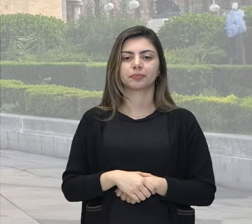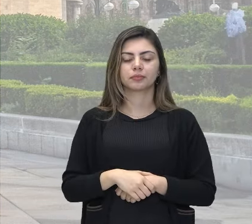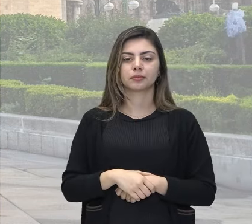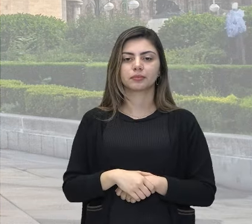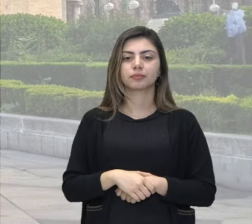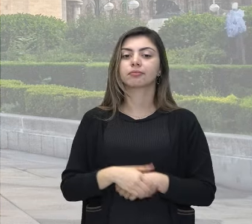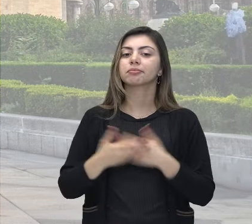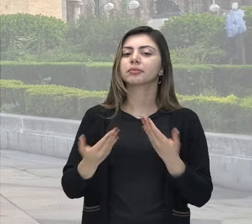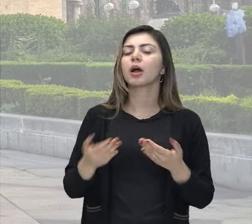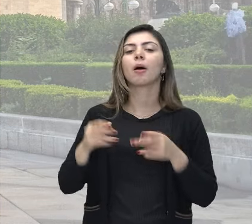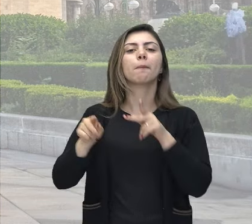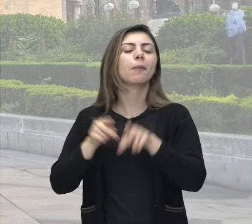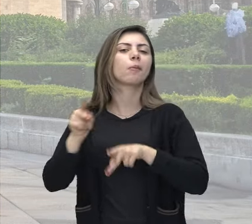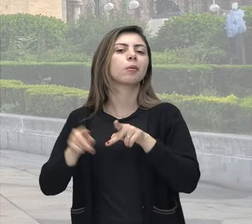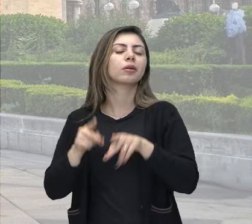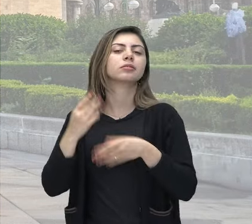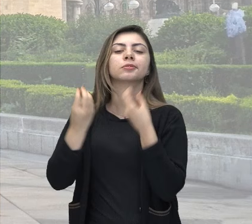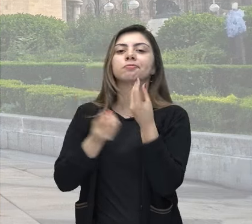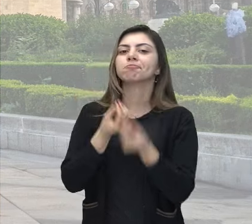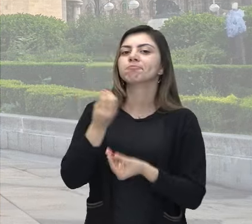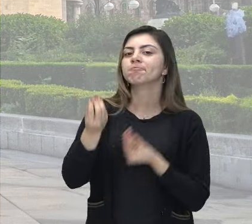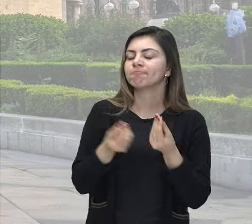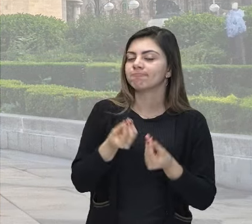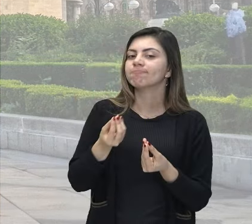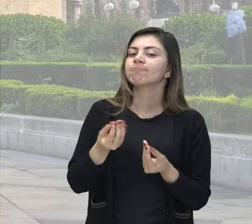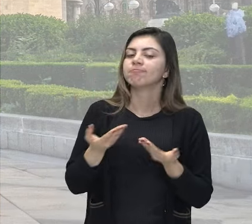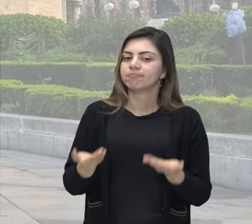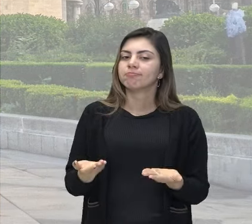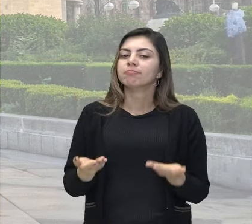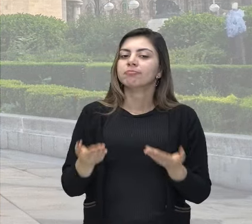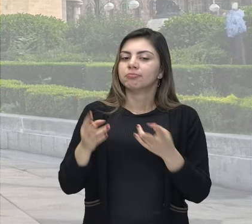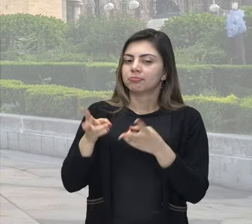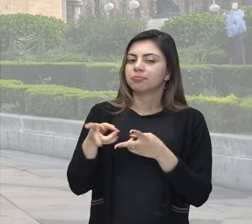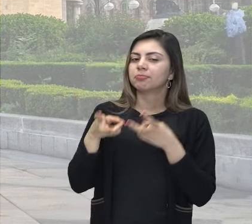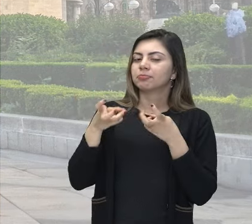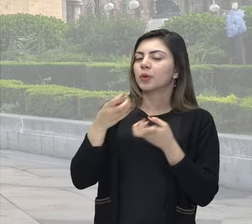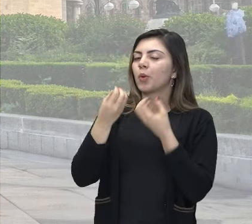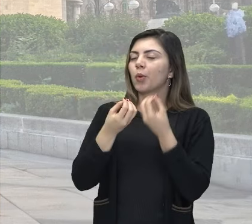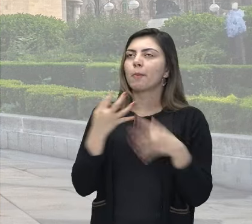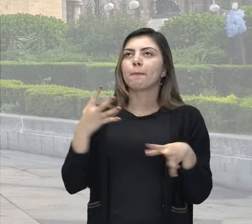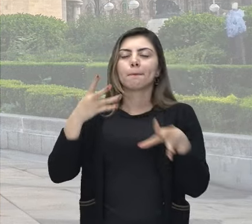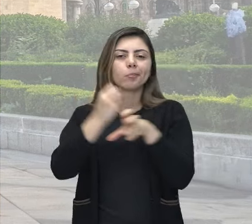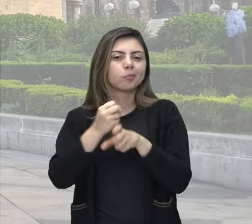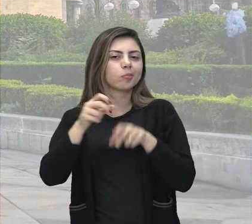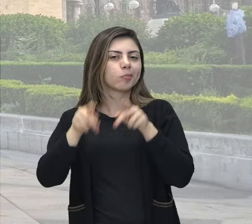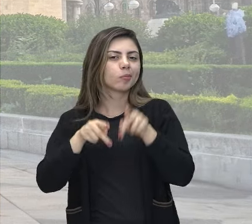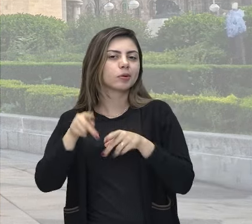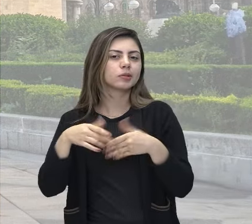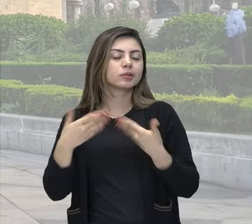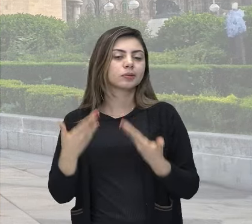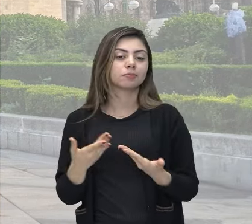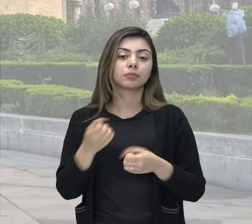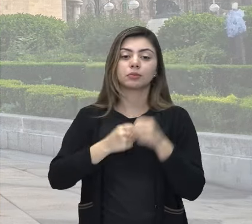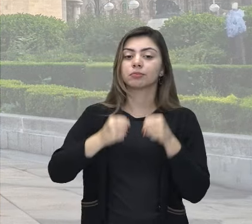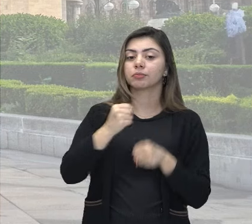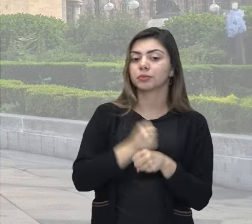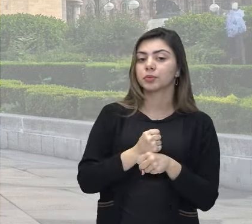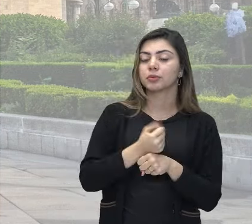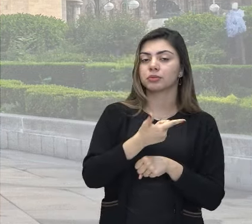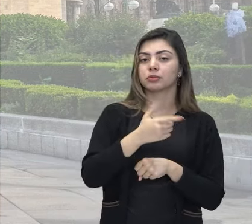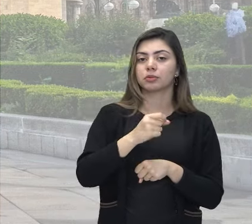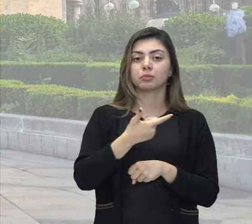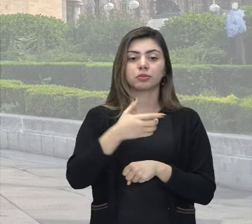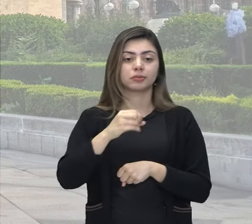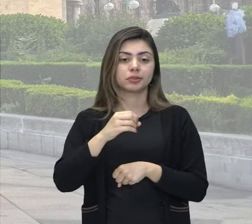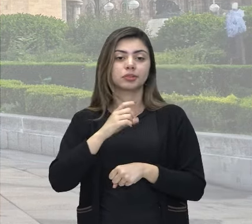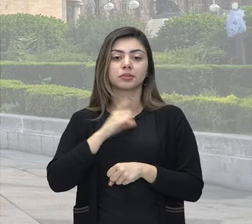E a população, né? Como é que a gente observa a estimativa da quantidade de habitantes? No ano de 2020,